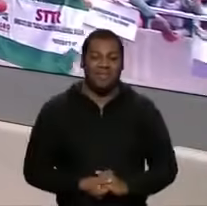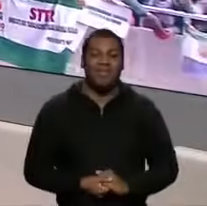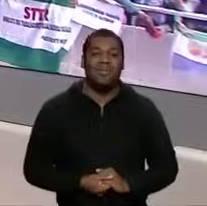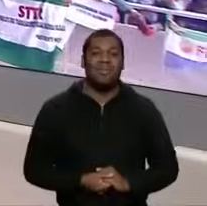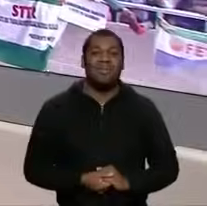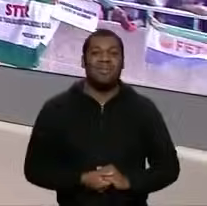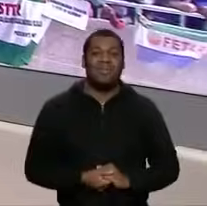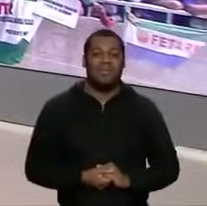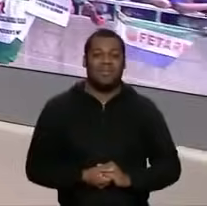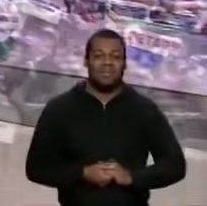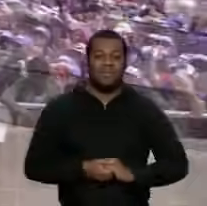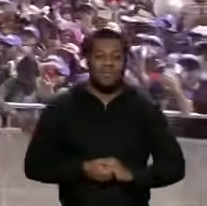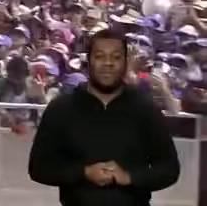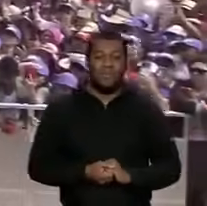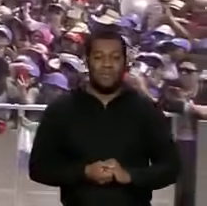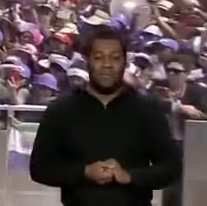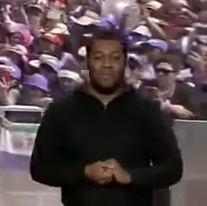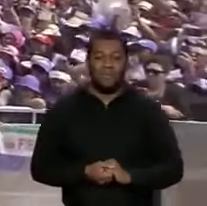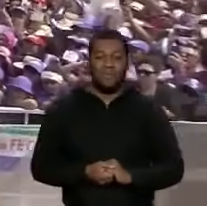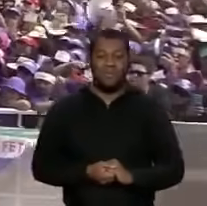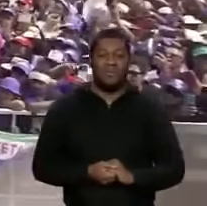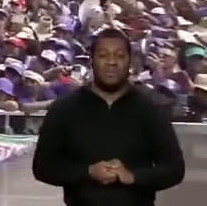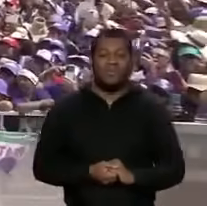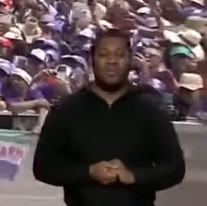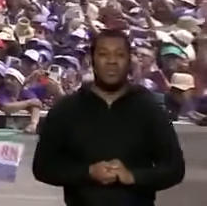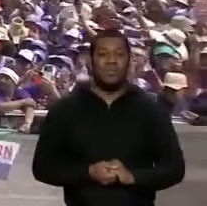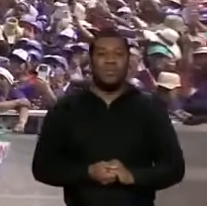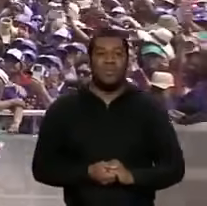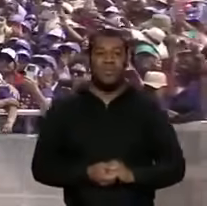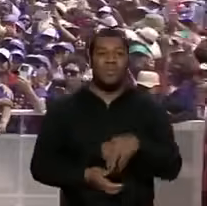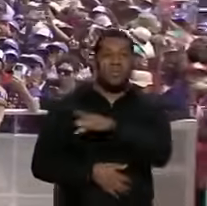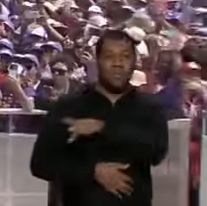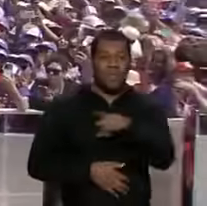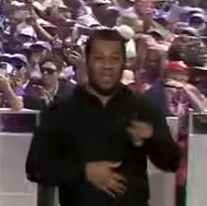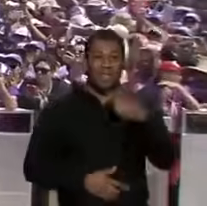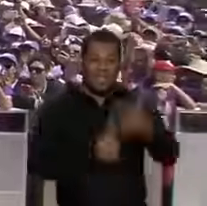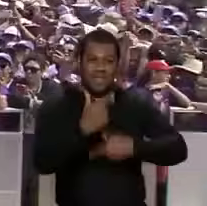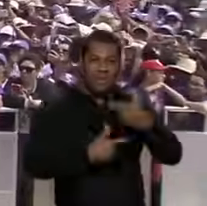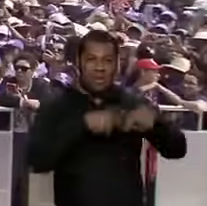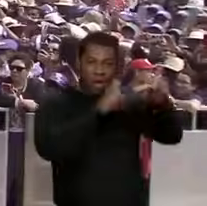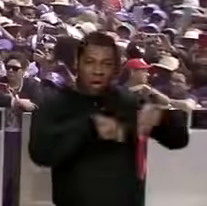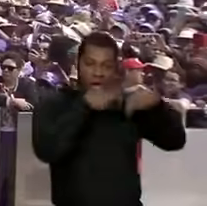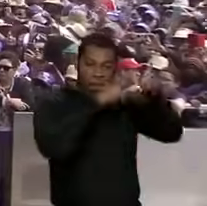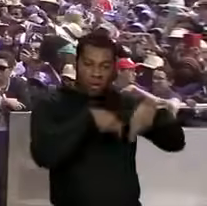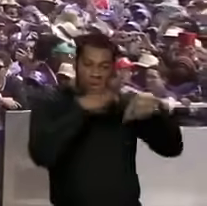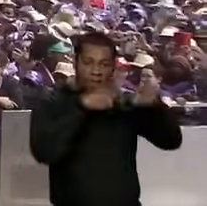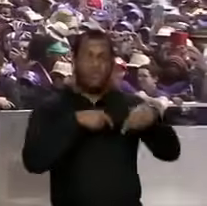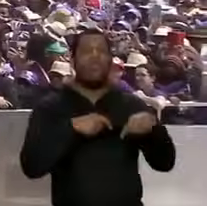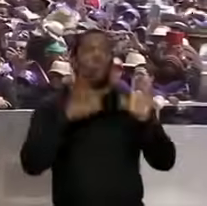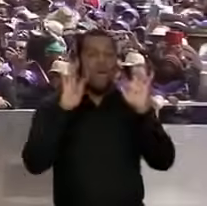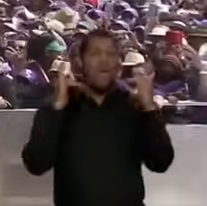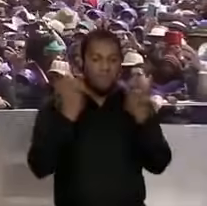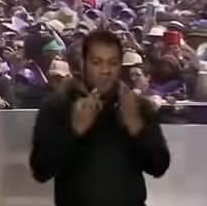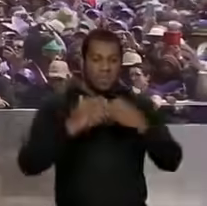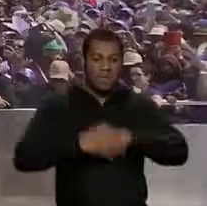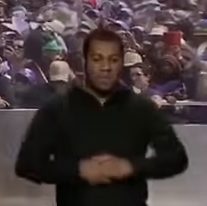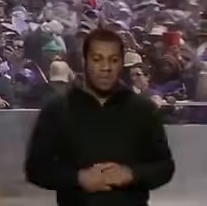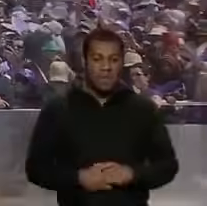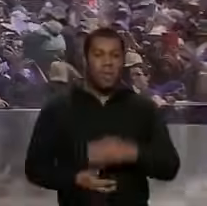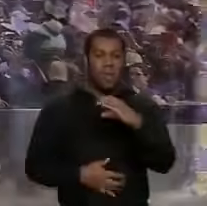o presidente o Presidente da Confederação Nacional dos Trabalhadores Rurais agricultores agricultoras familiares